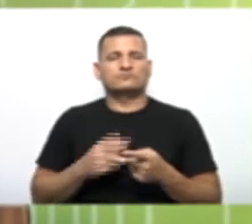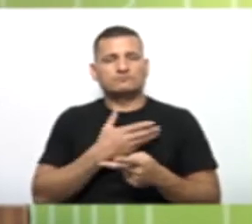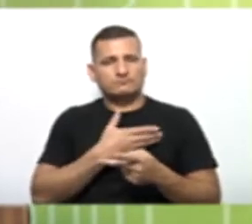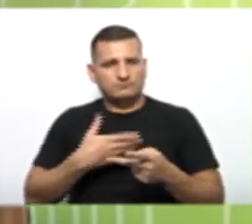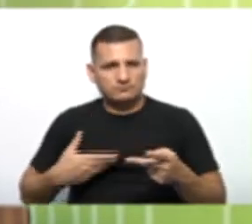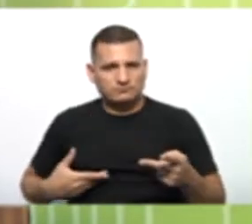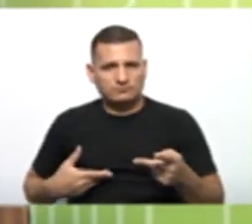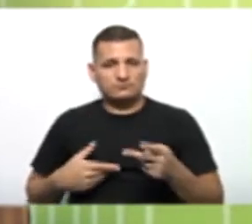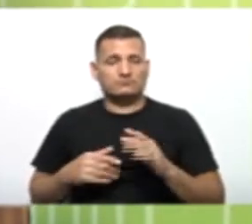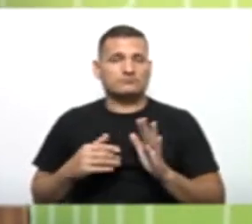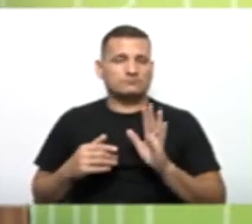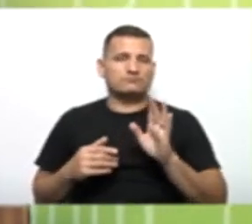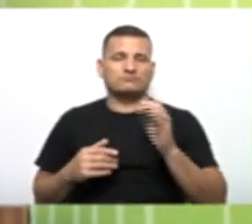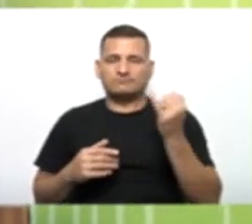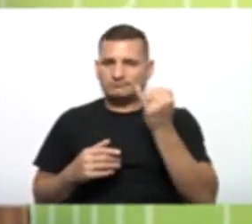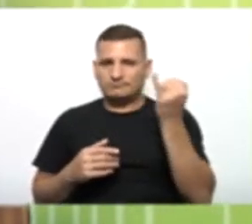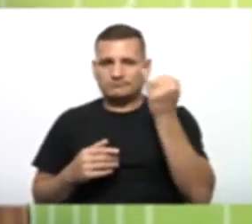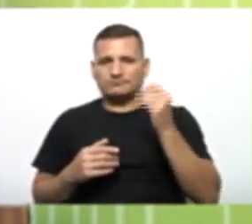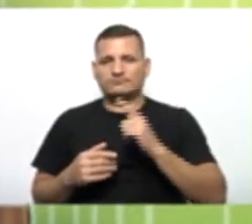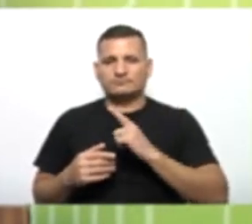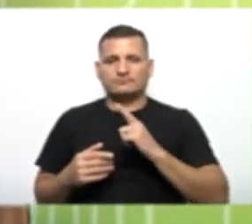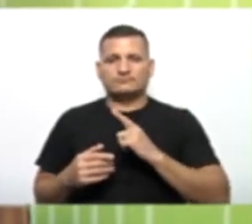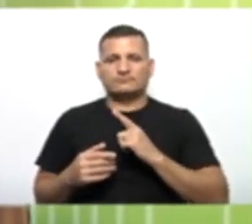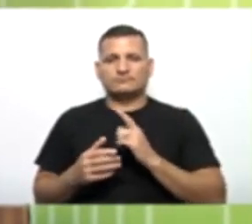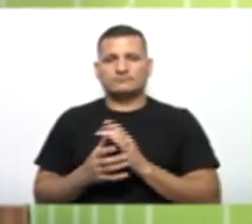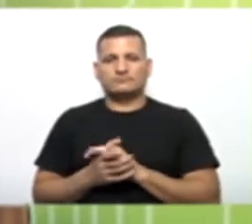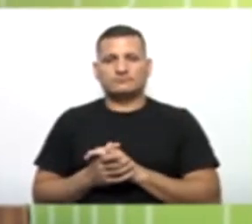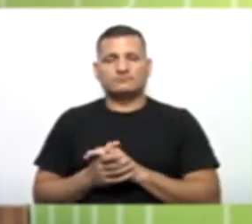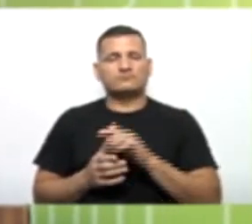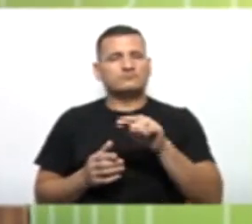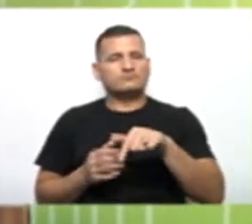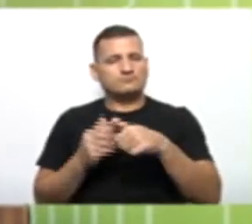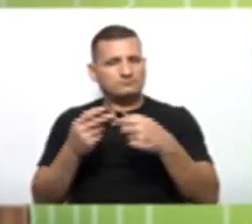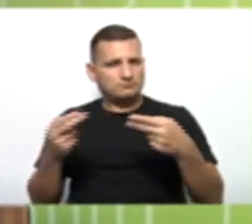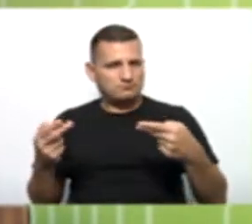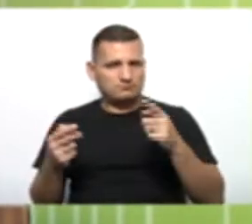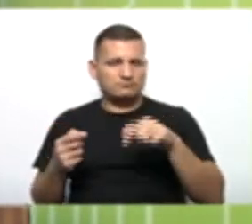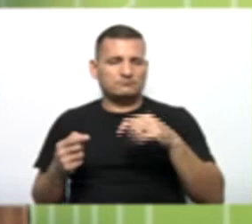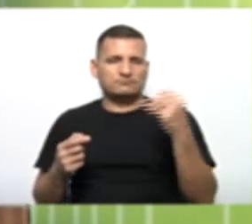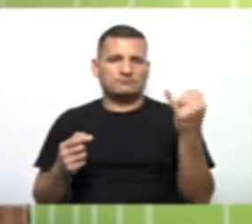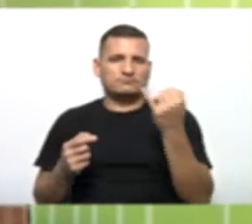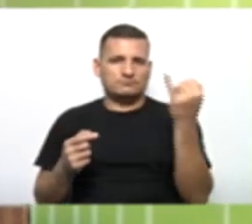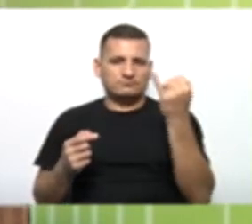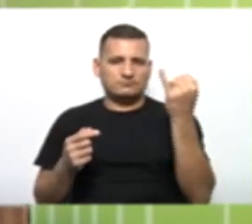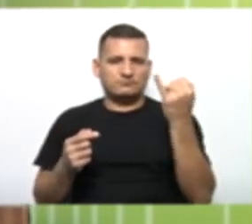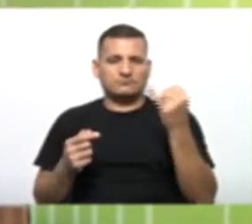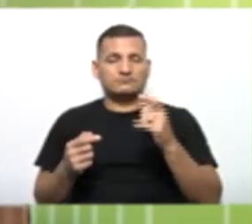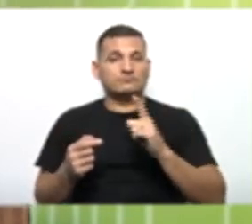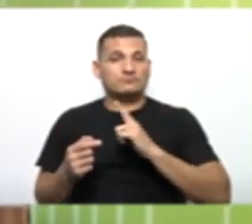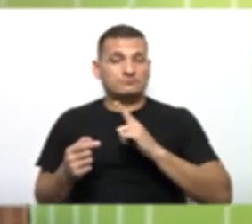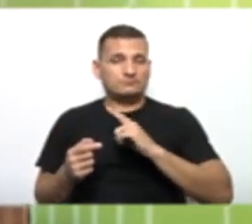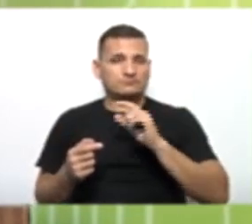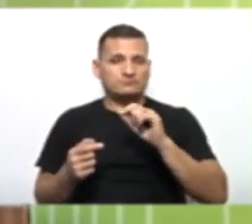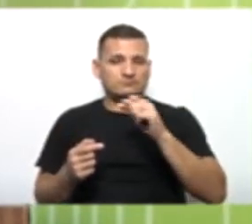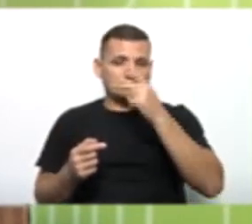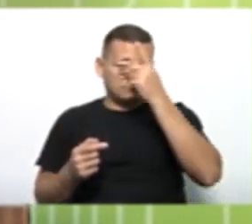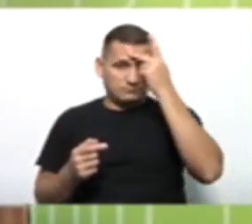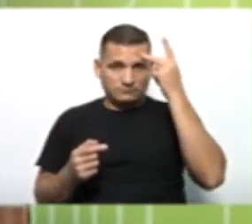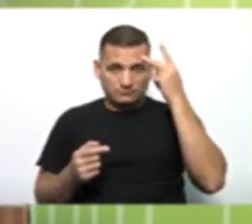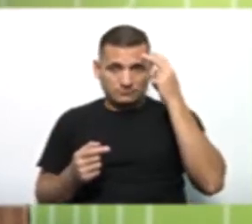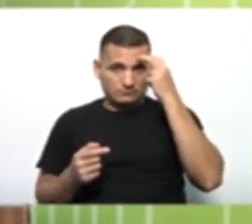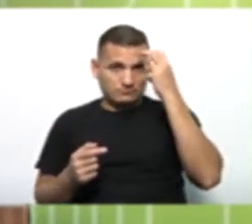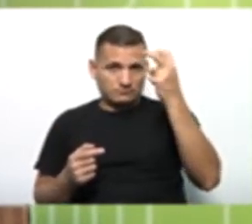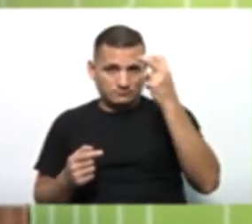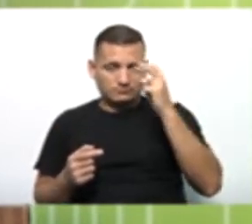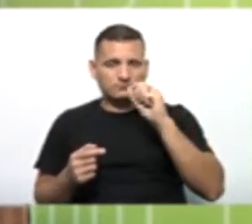governamental eles são fundamentais é esses elementos são fundamentais é que tem uma pessoa com